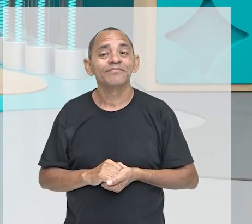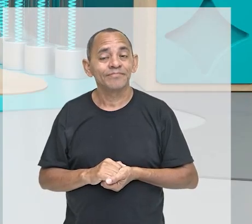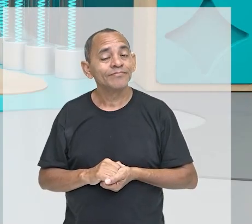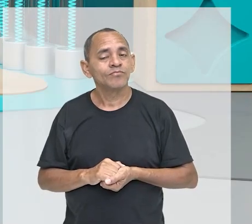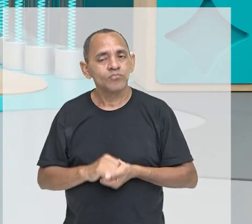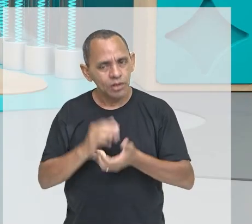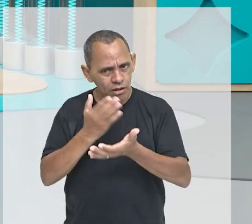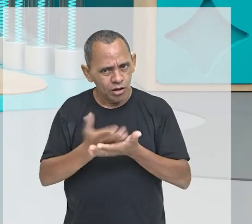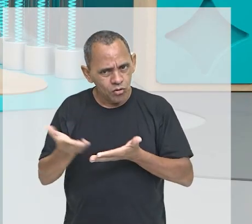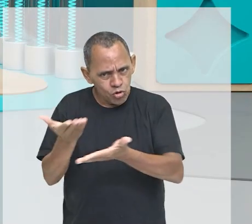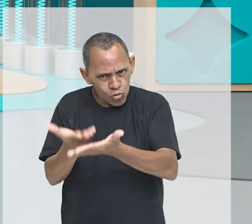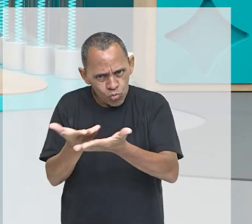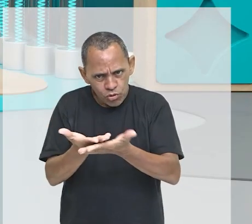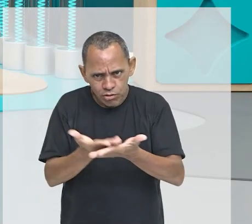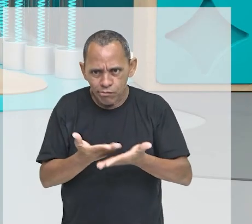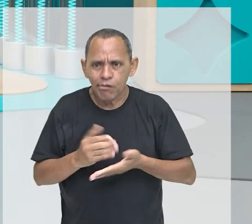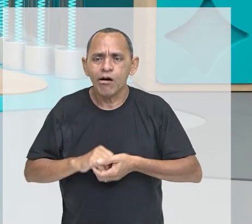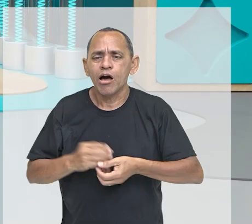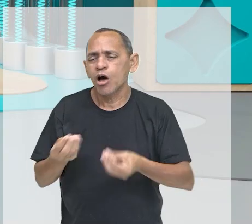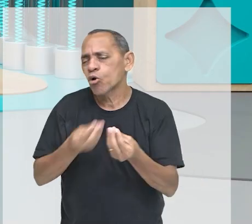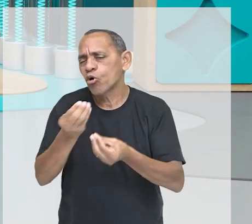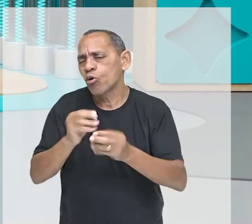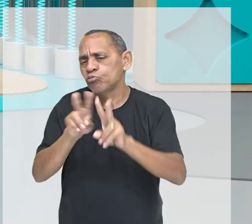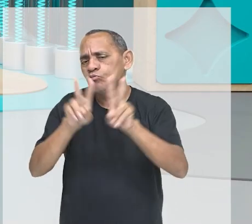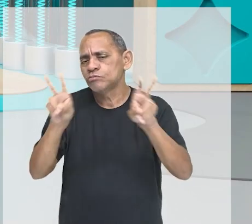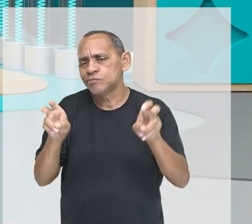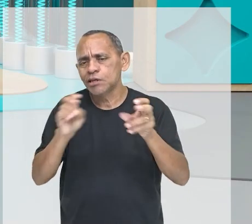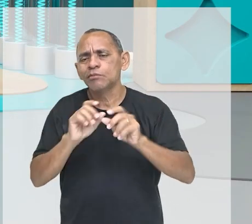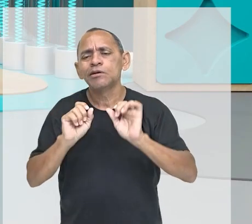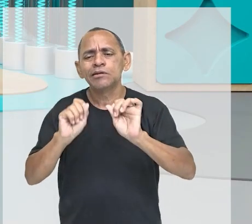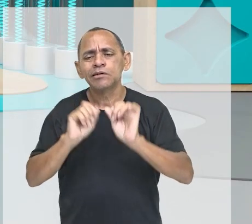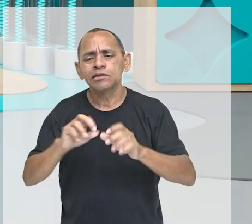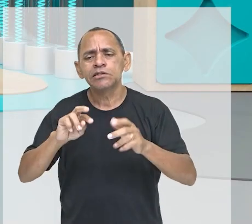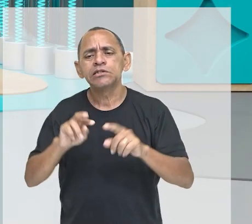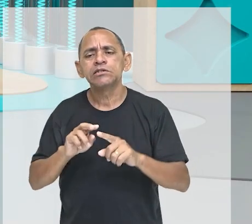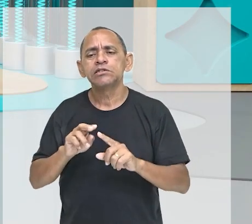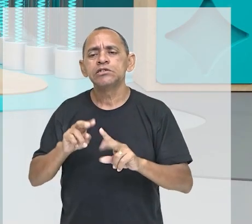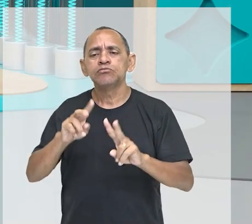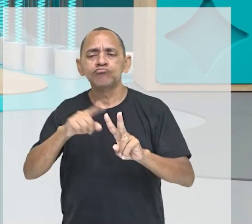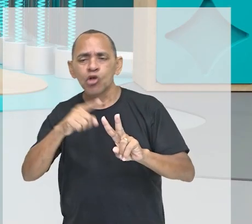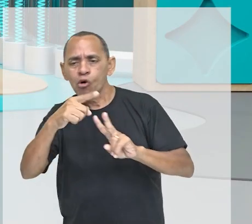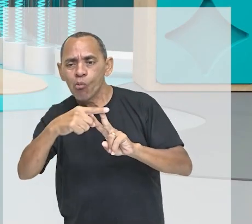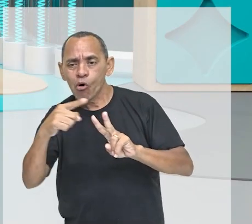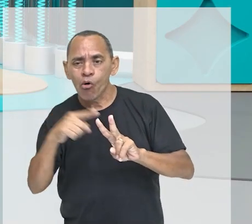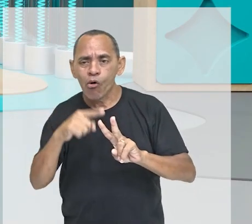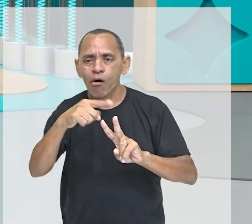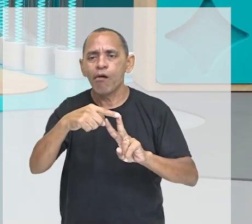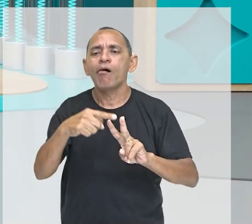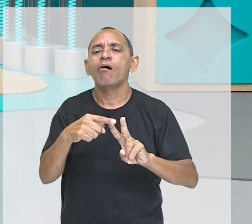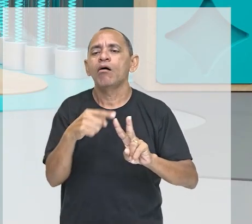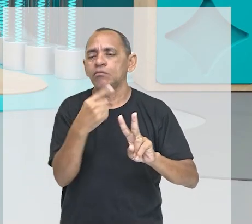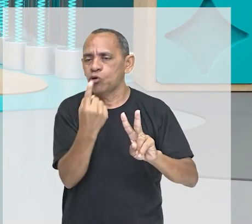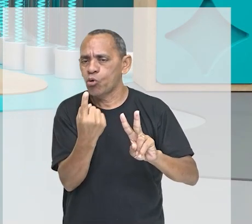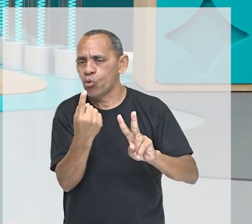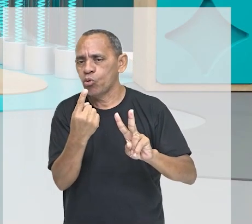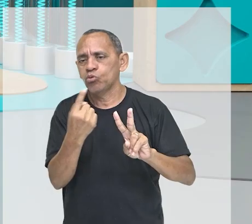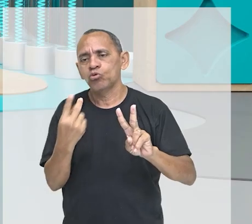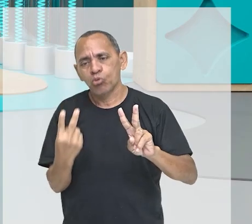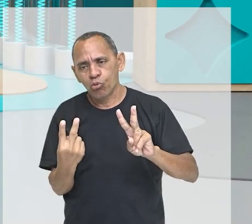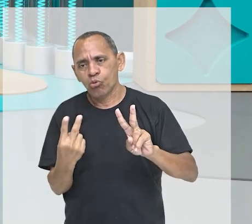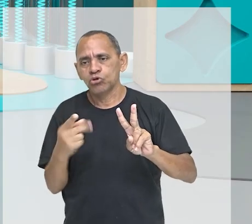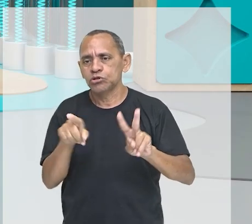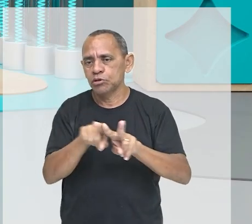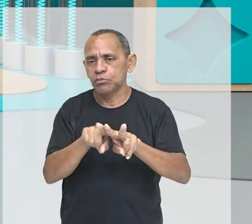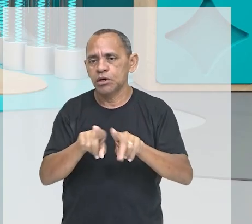Nossa aula vai começar retomando aí sobre o que é uma condicional do tipo 1, Conditional Type 1.